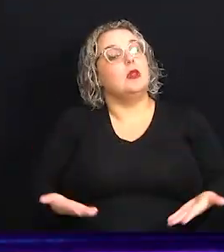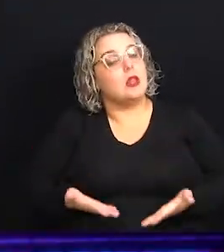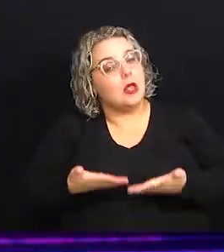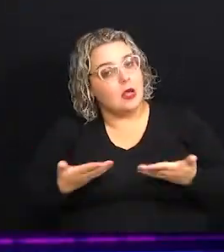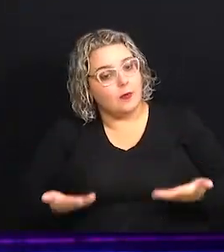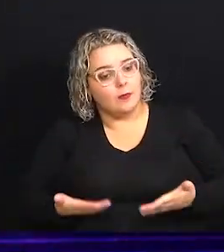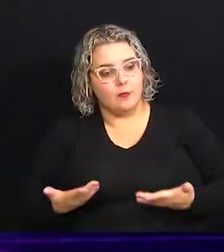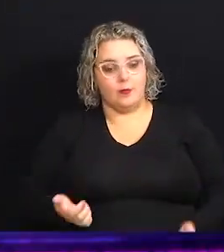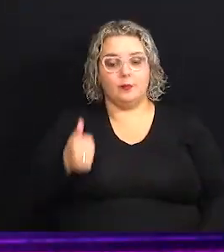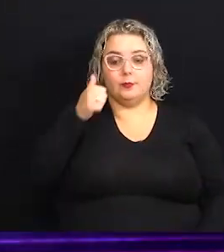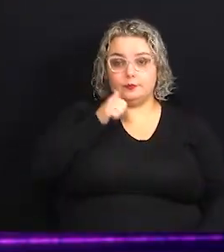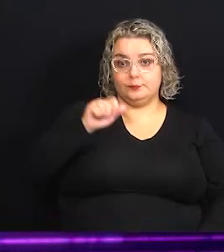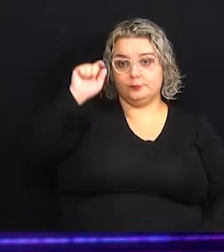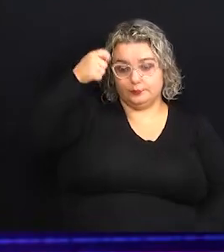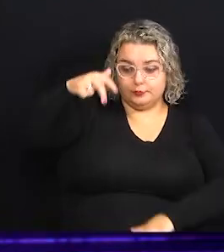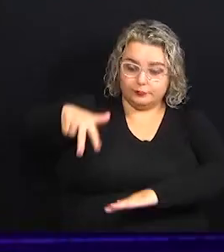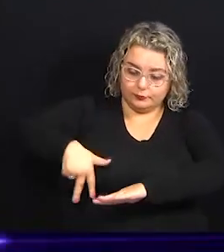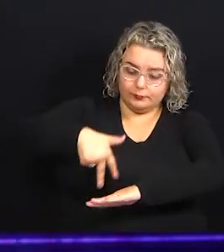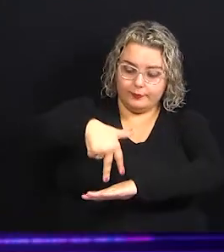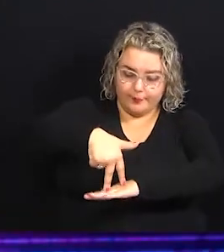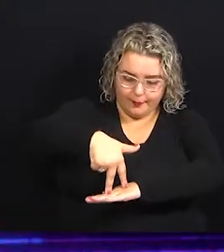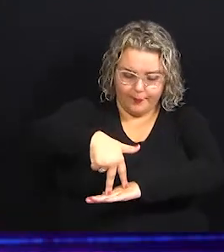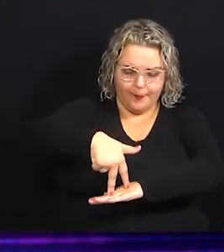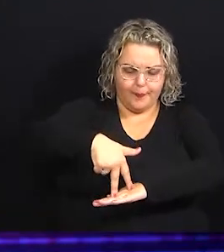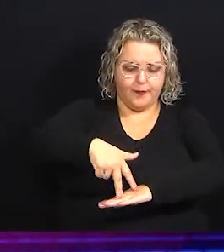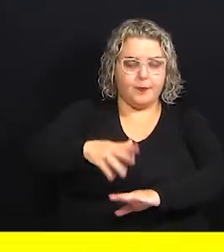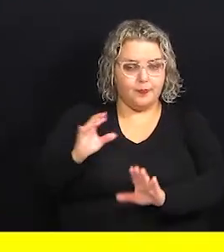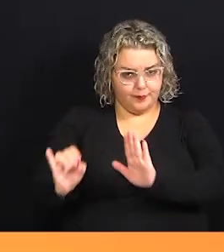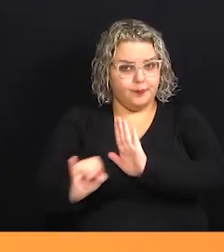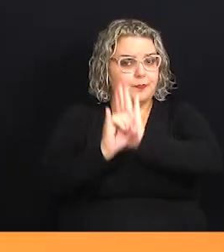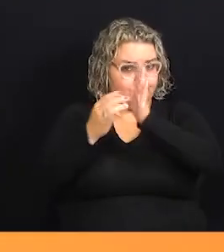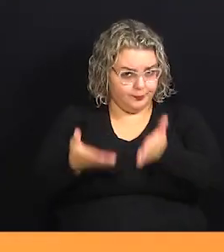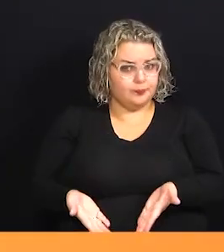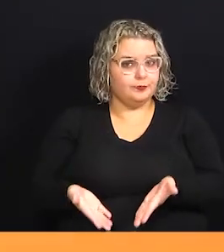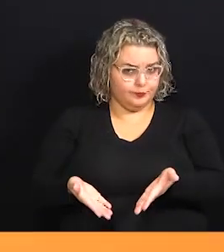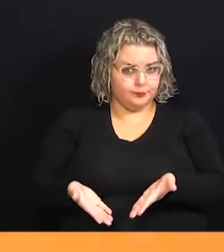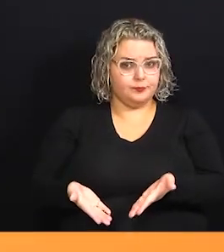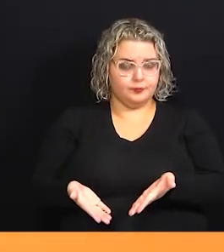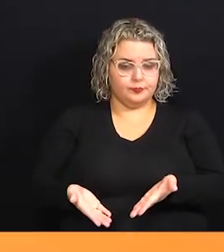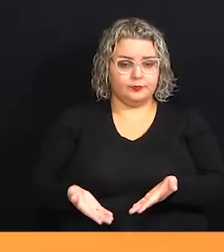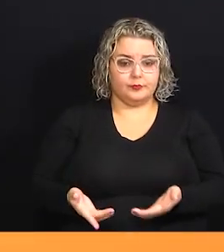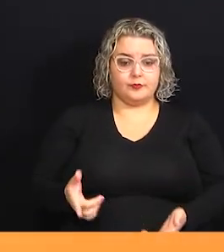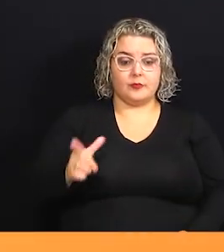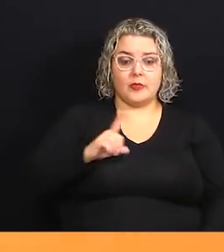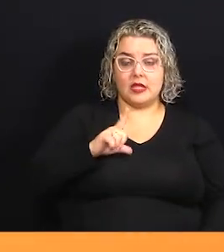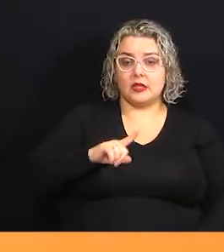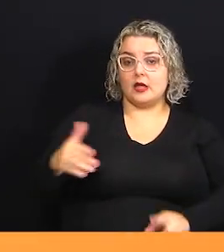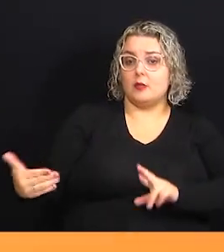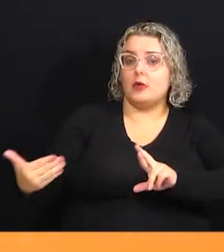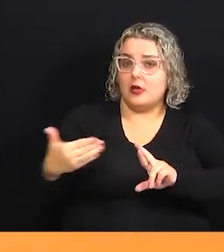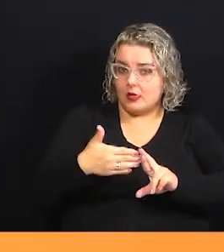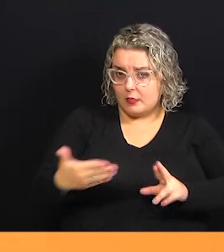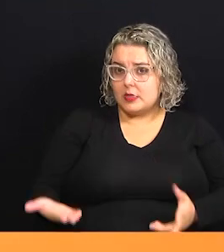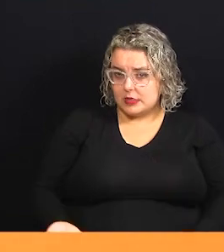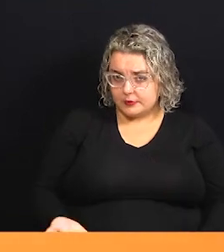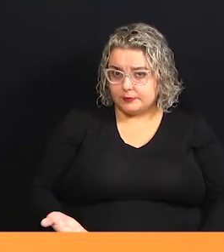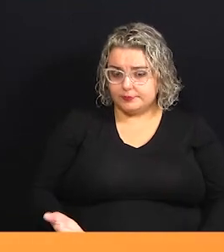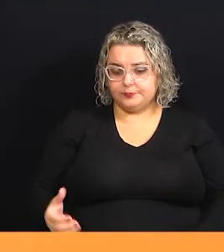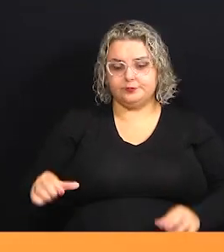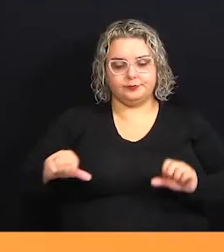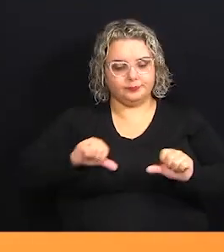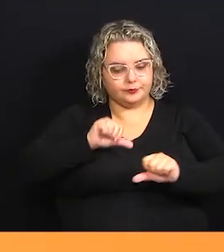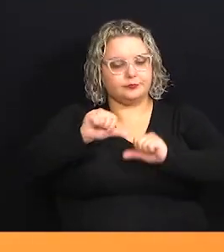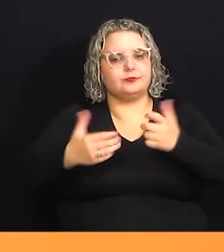a personagem que é a Preta, eles se identificam muito com a Preta. A Preta traz uma representatividade e